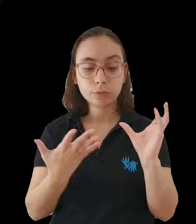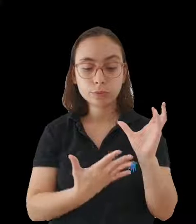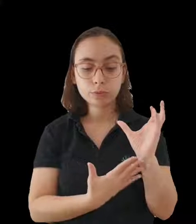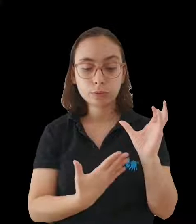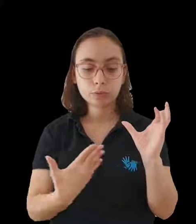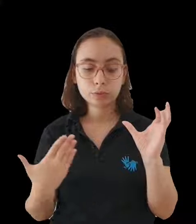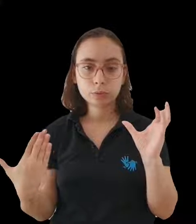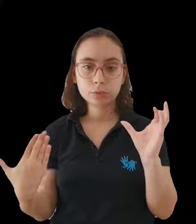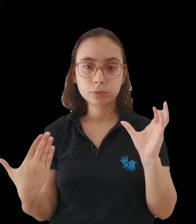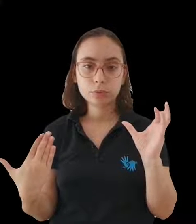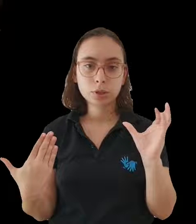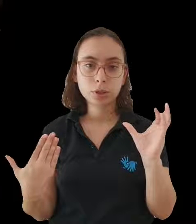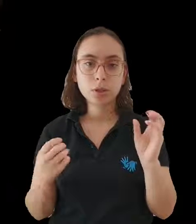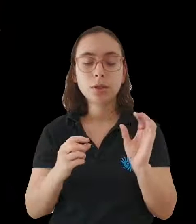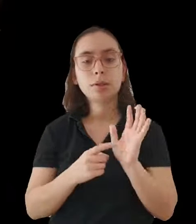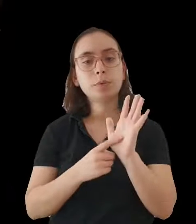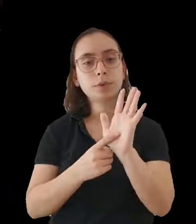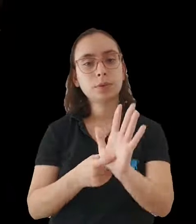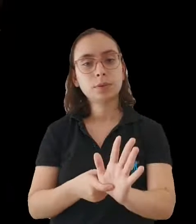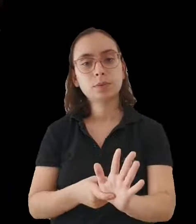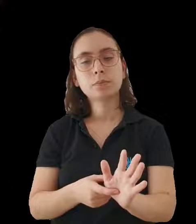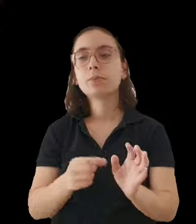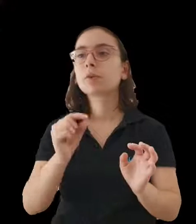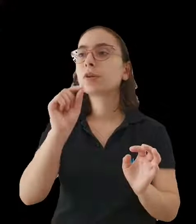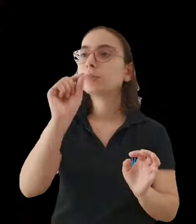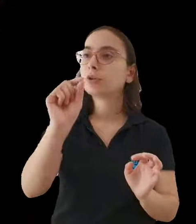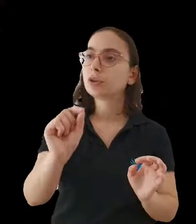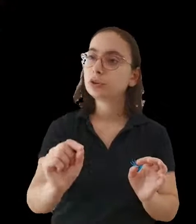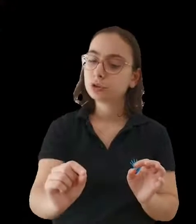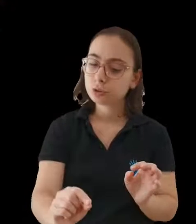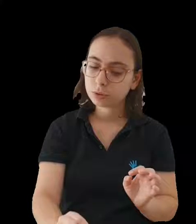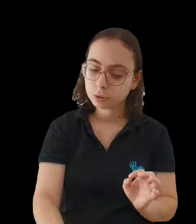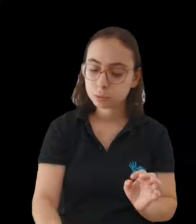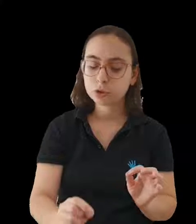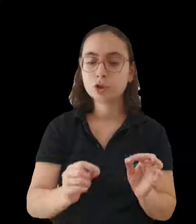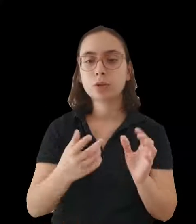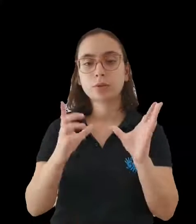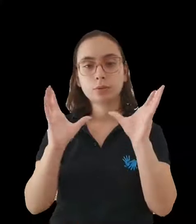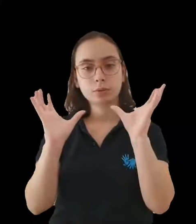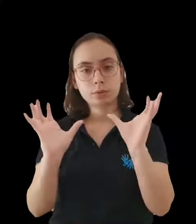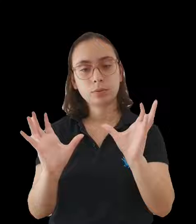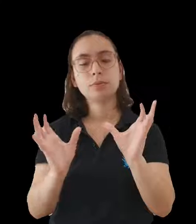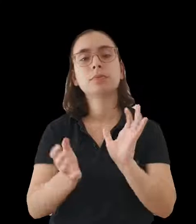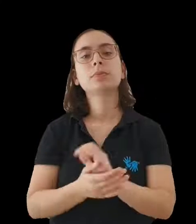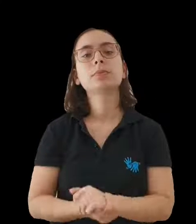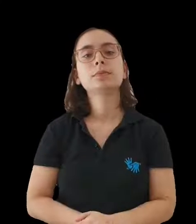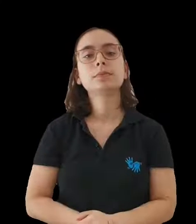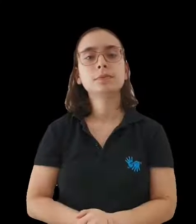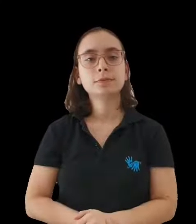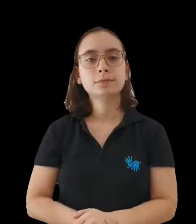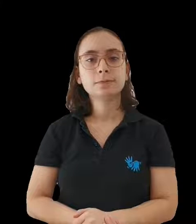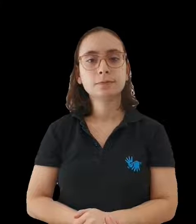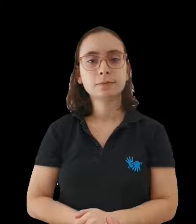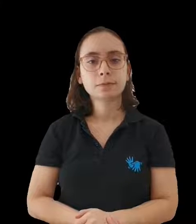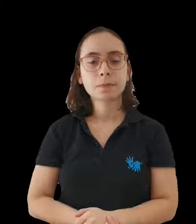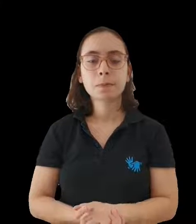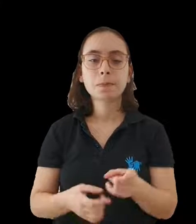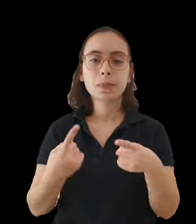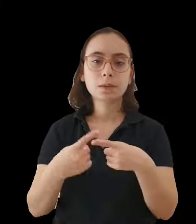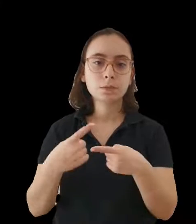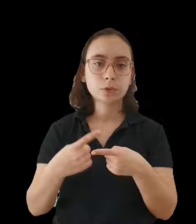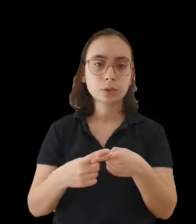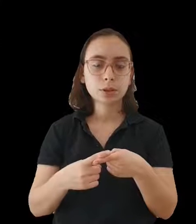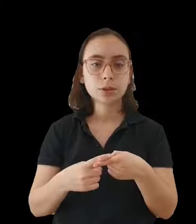na apresentação da pena, mostramos a pena dentro do castelo, na frente do castelo. Porque assim a gente